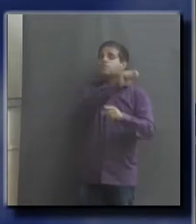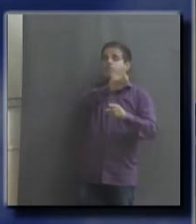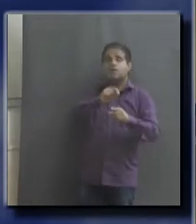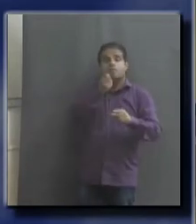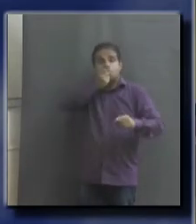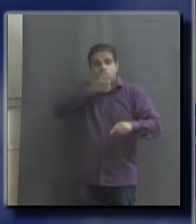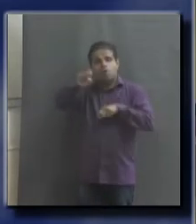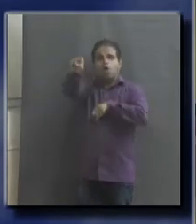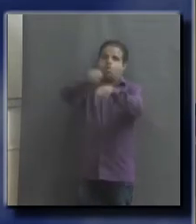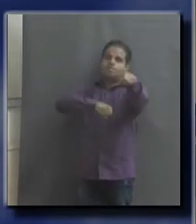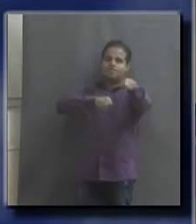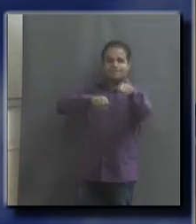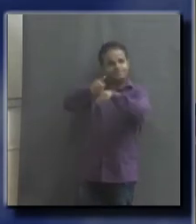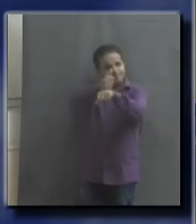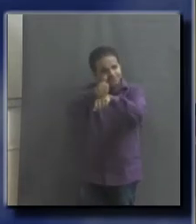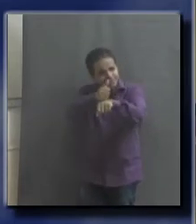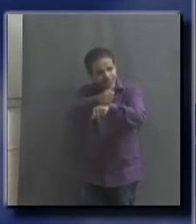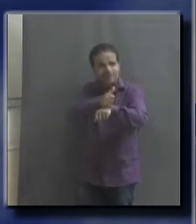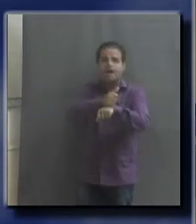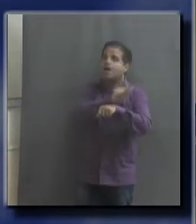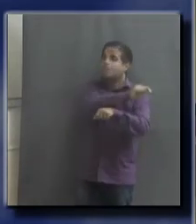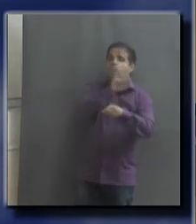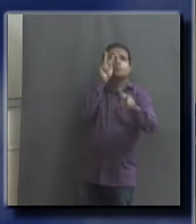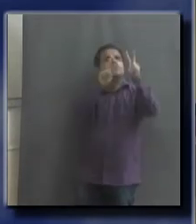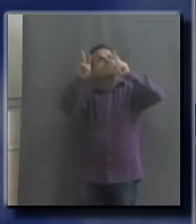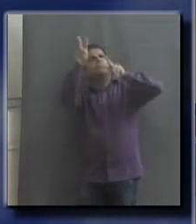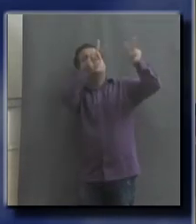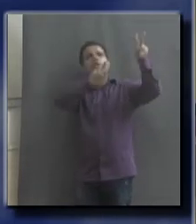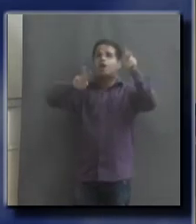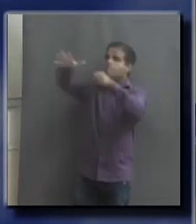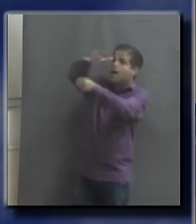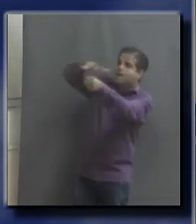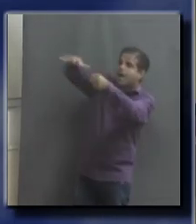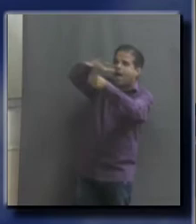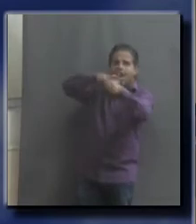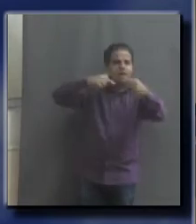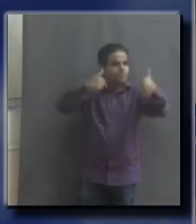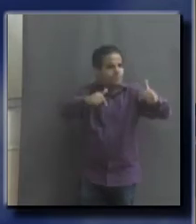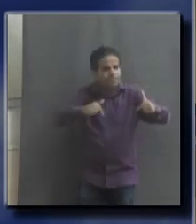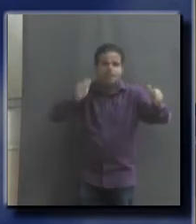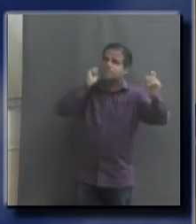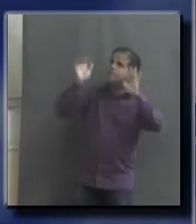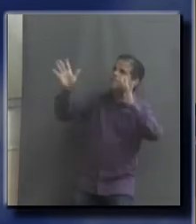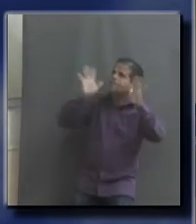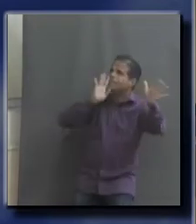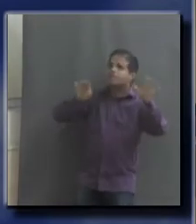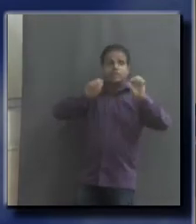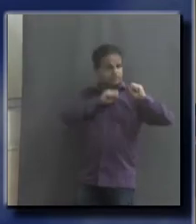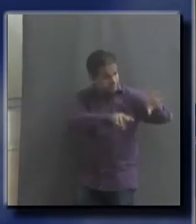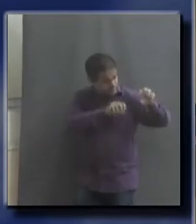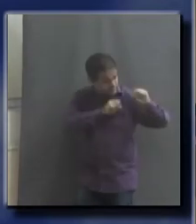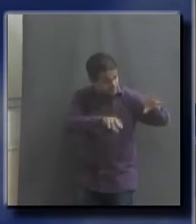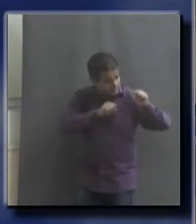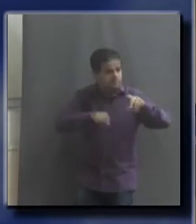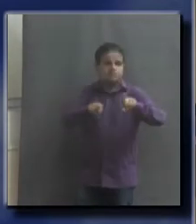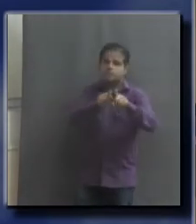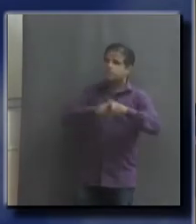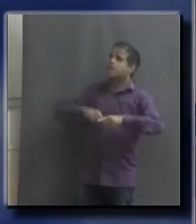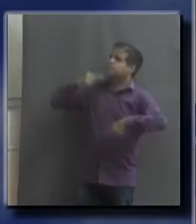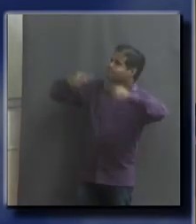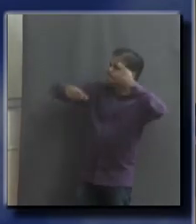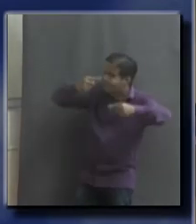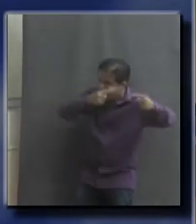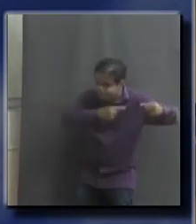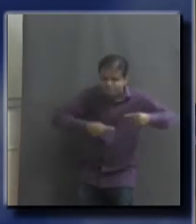a boa formação do profissional, para o olhar no mercado de trabalho e para a reflexão da educação como